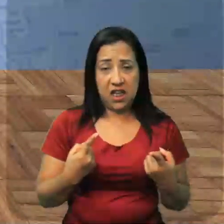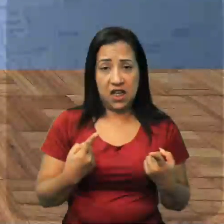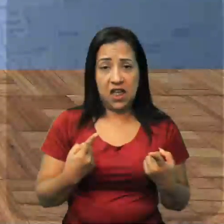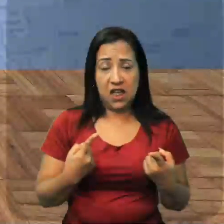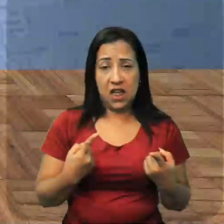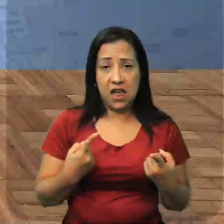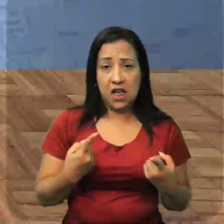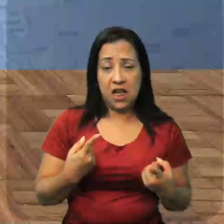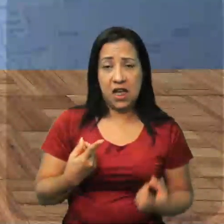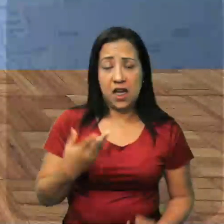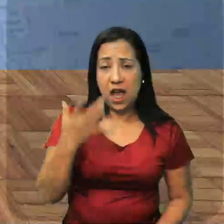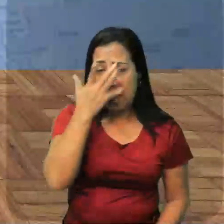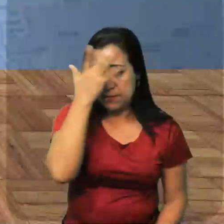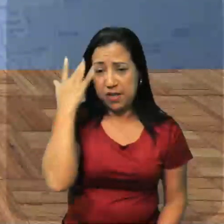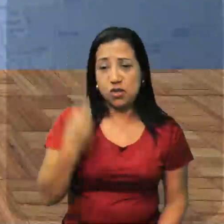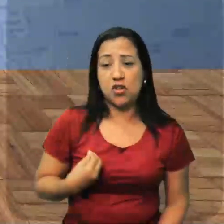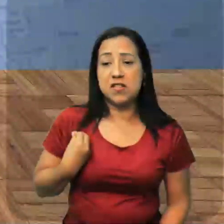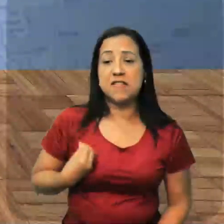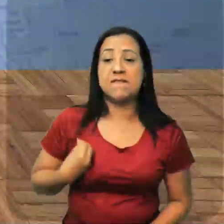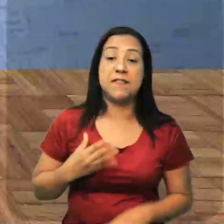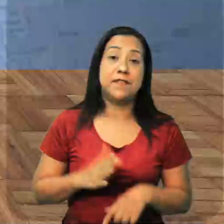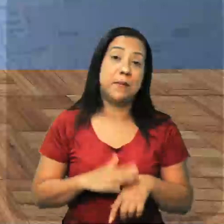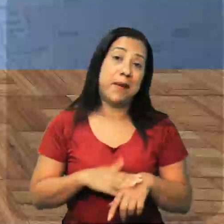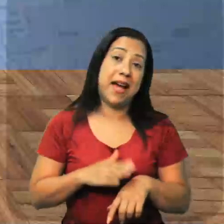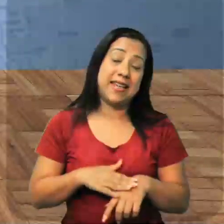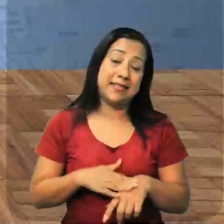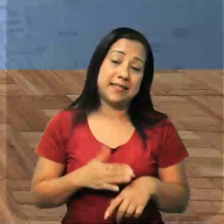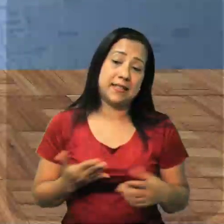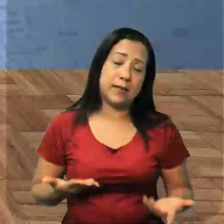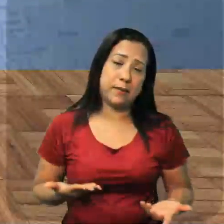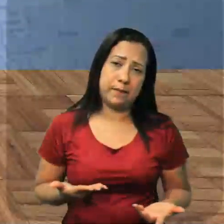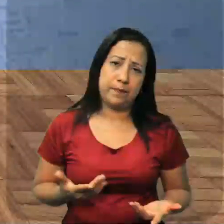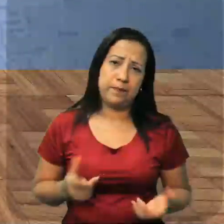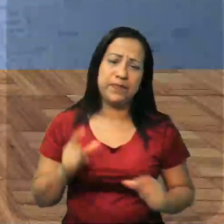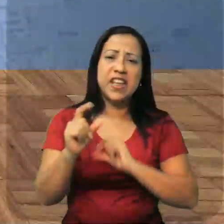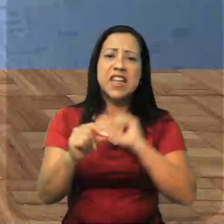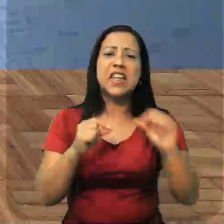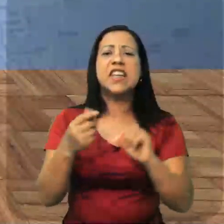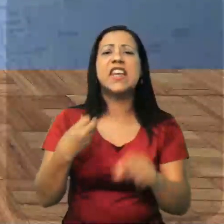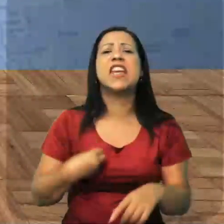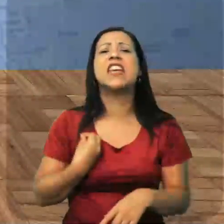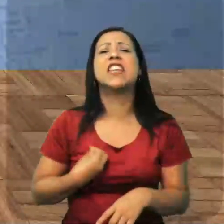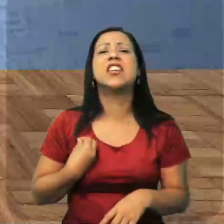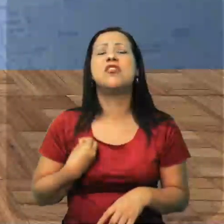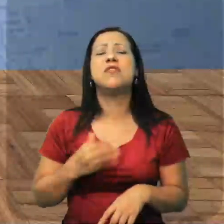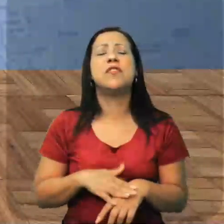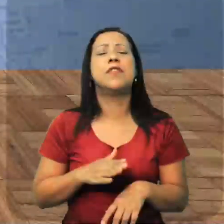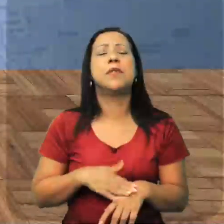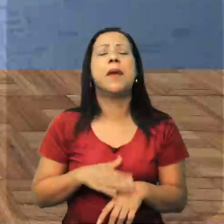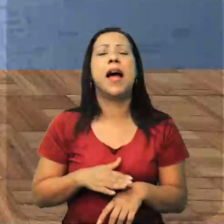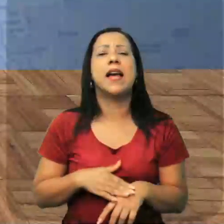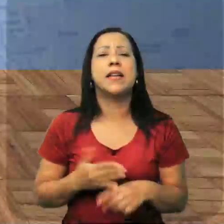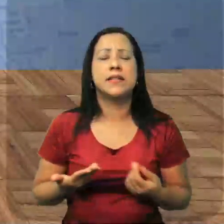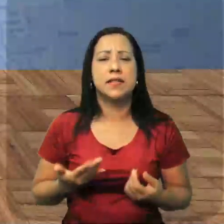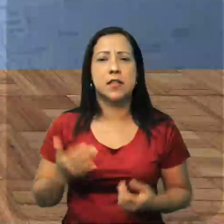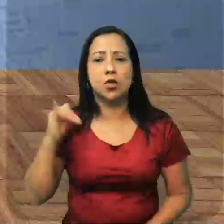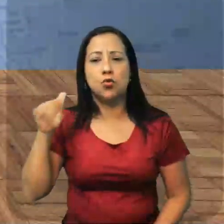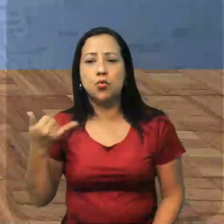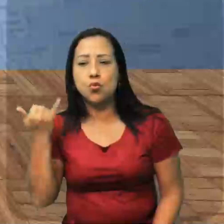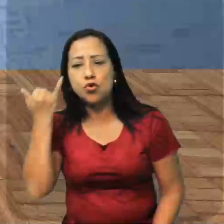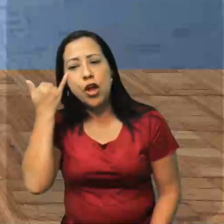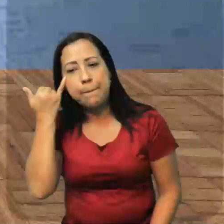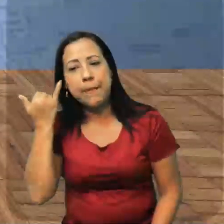é que vive mais no mundo? A maior expectativa de vida do mundo está no